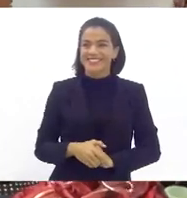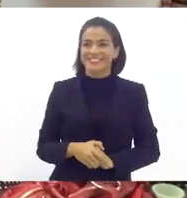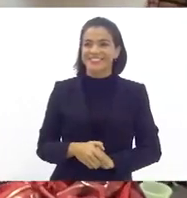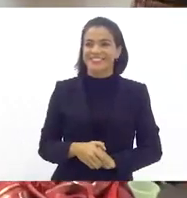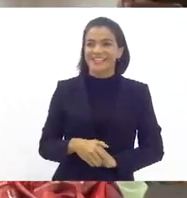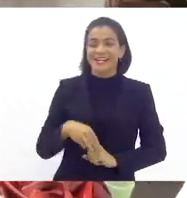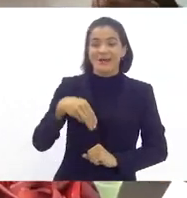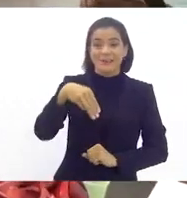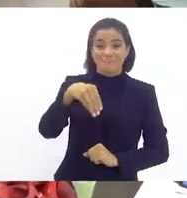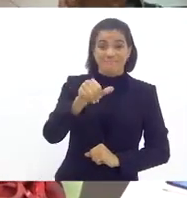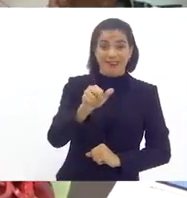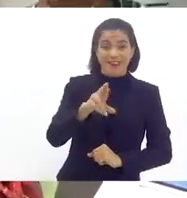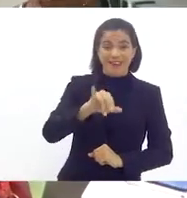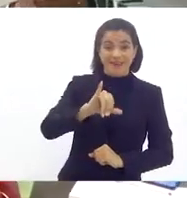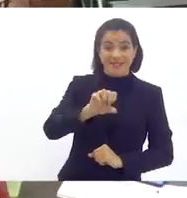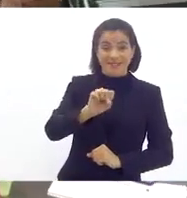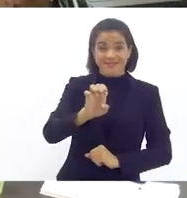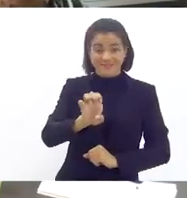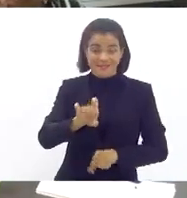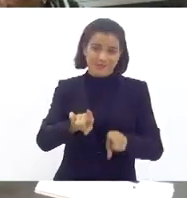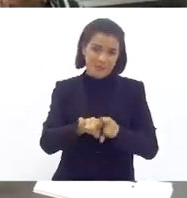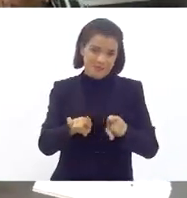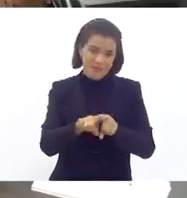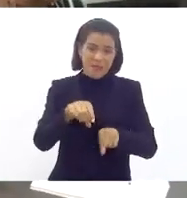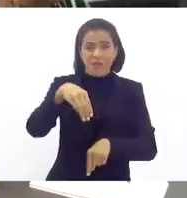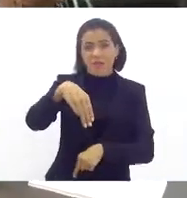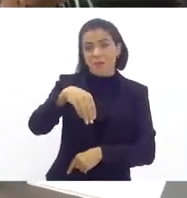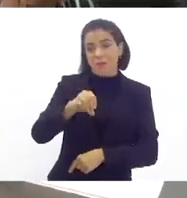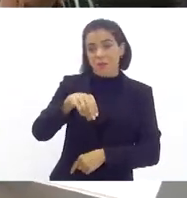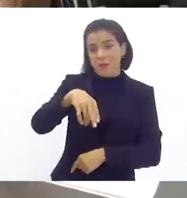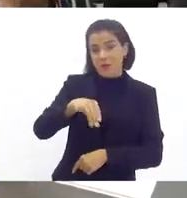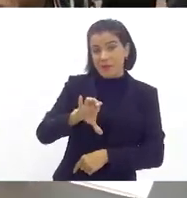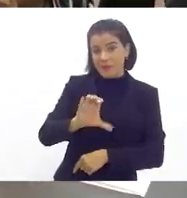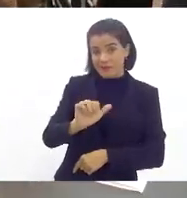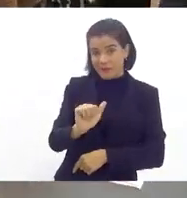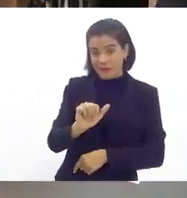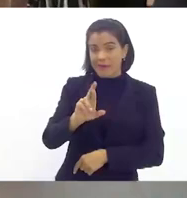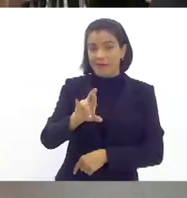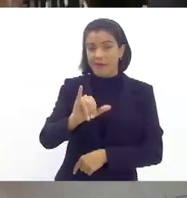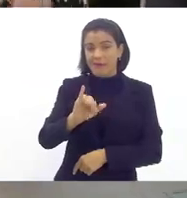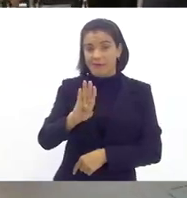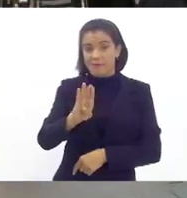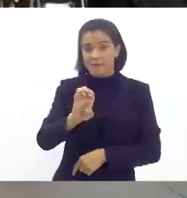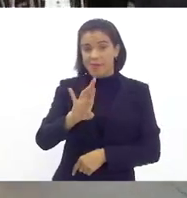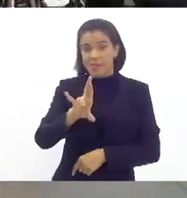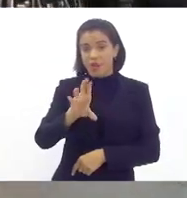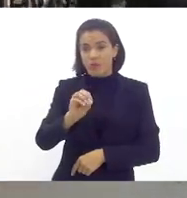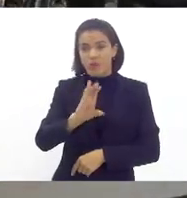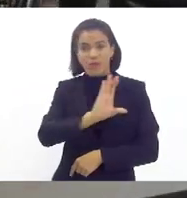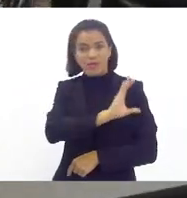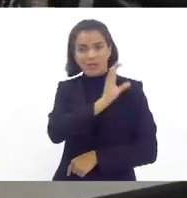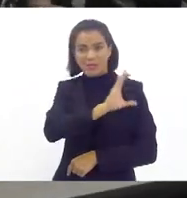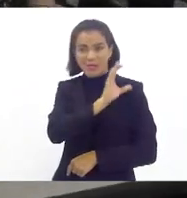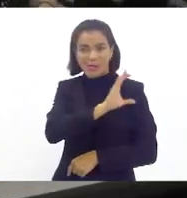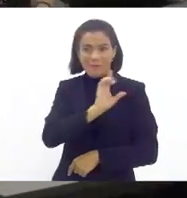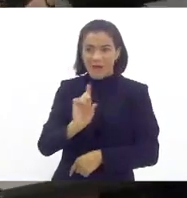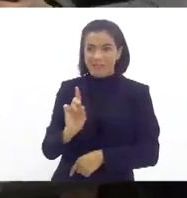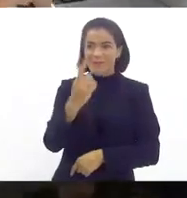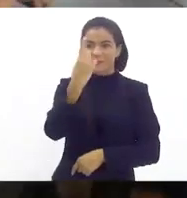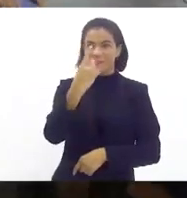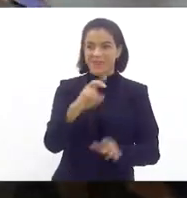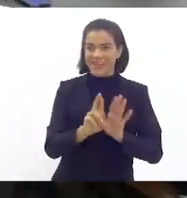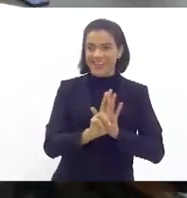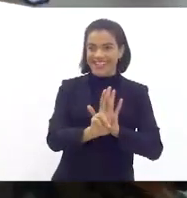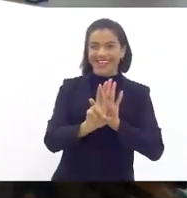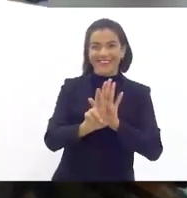a Marise está conosco aqui também. E a Mônica Ribeiro, Mônica Ribeiro, também lá de Campos, mais uma representante lá.